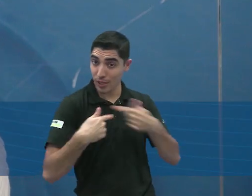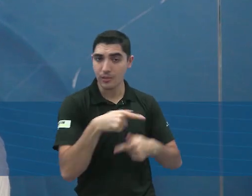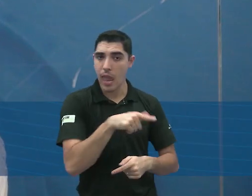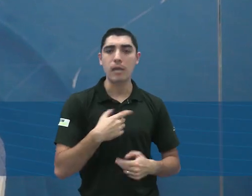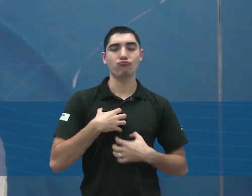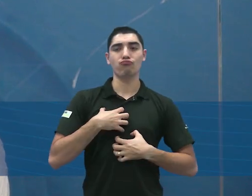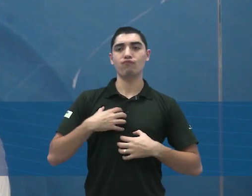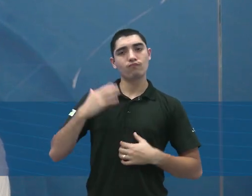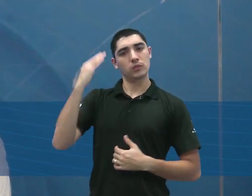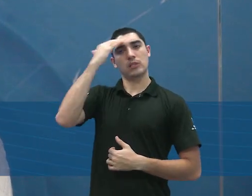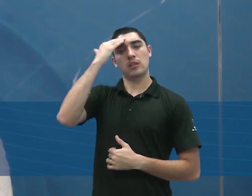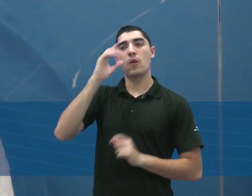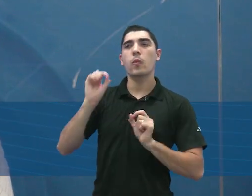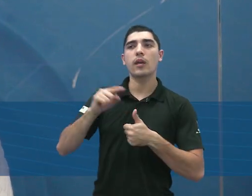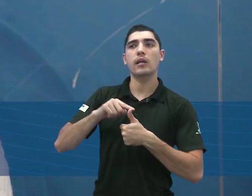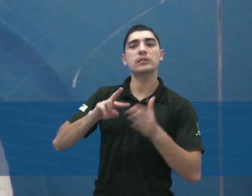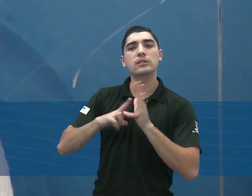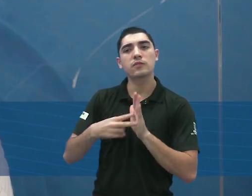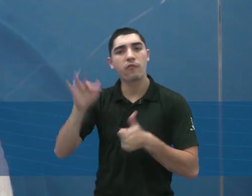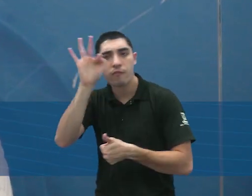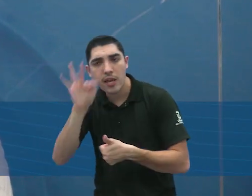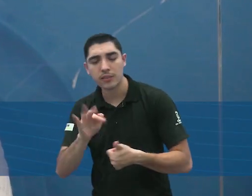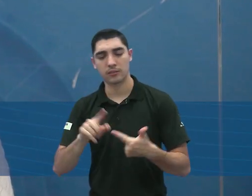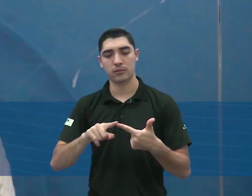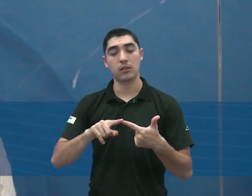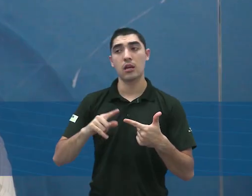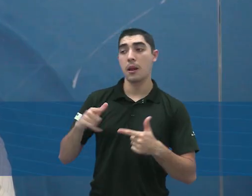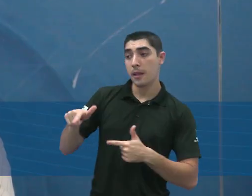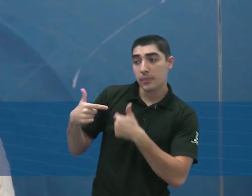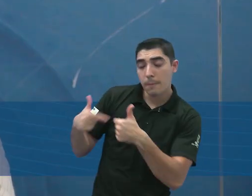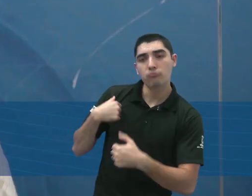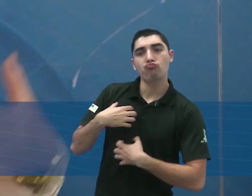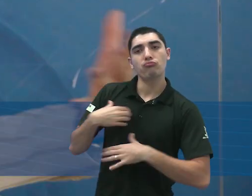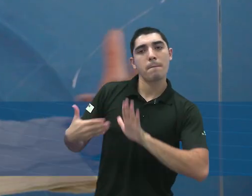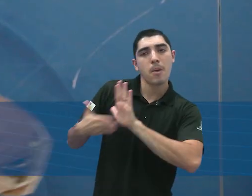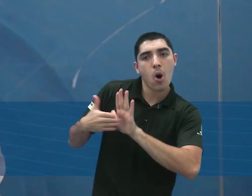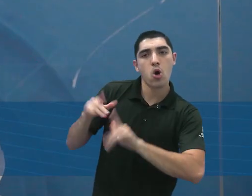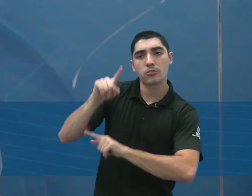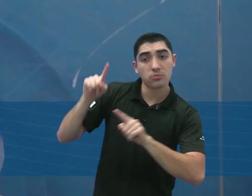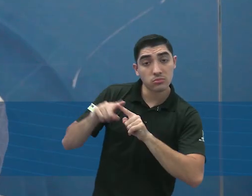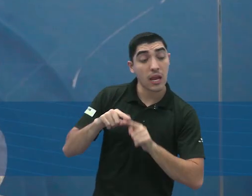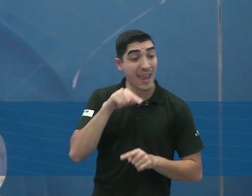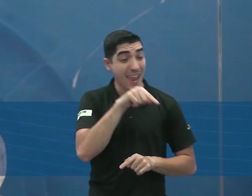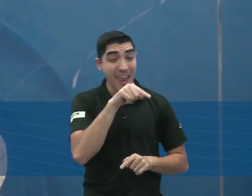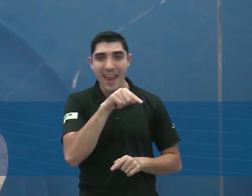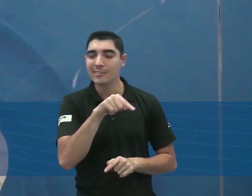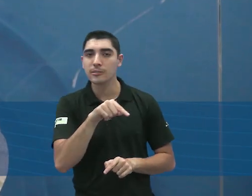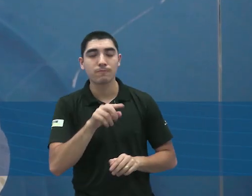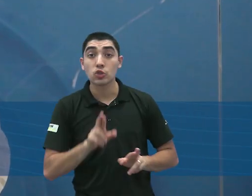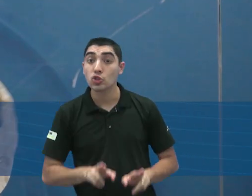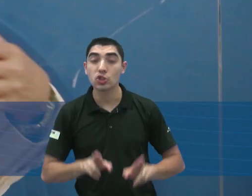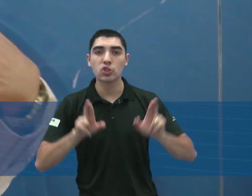têm uma diferença muito grande do que é felicidade, do que é o propósito no trabalho, né? É uma visão